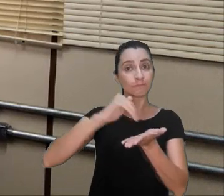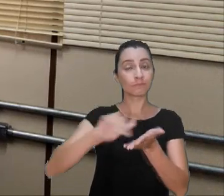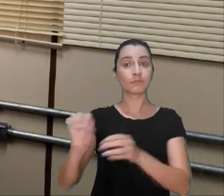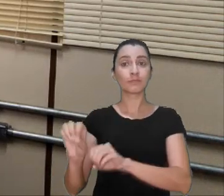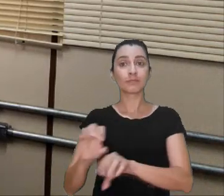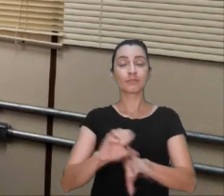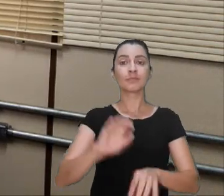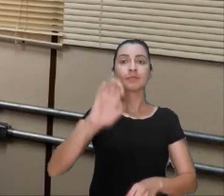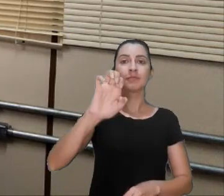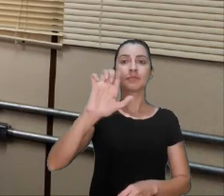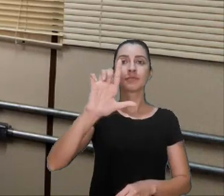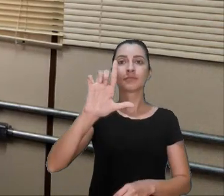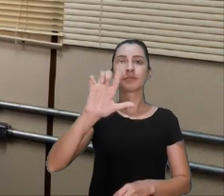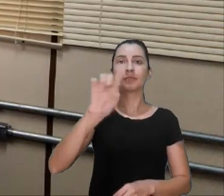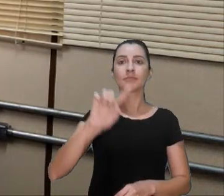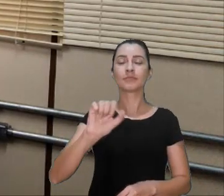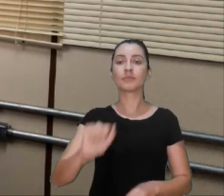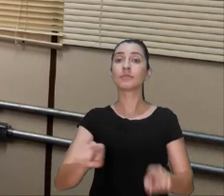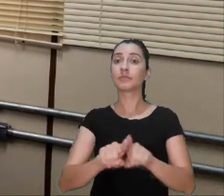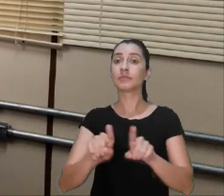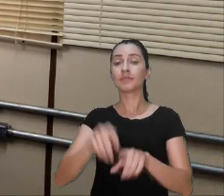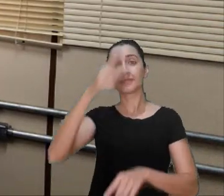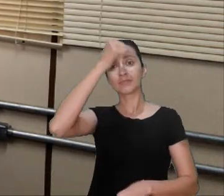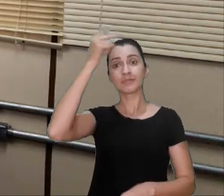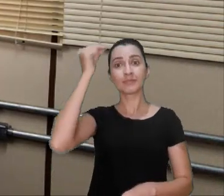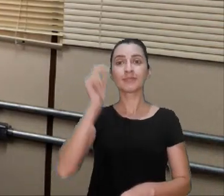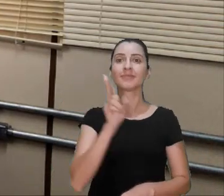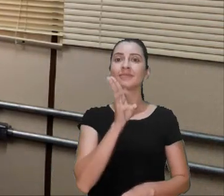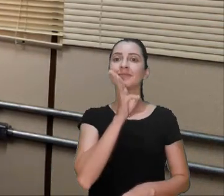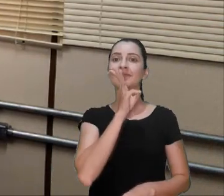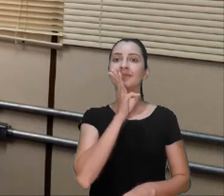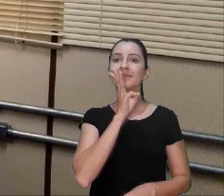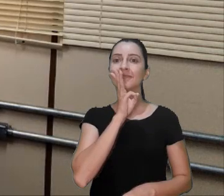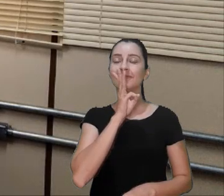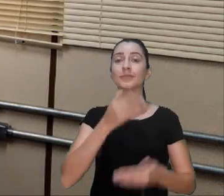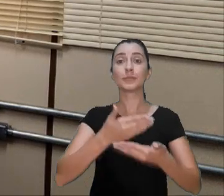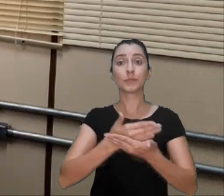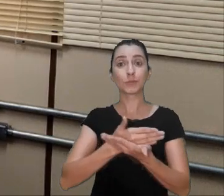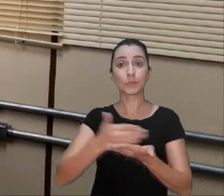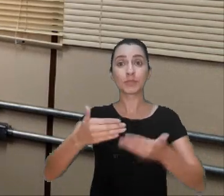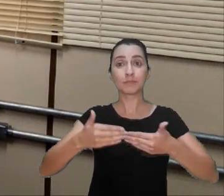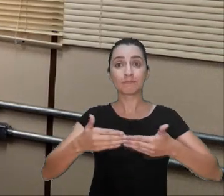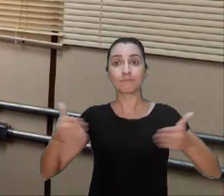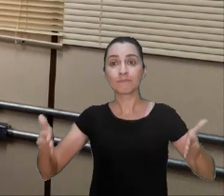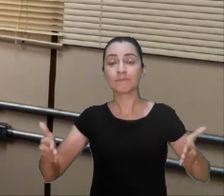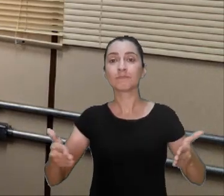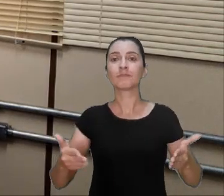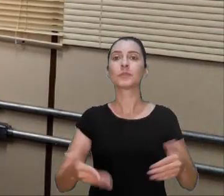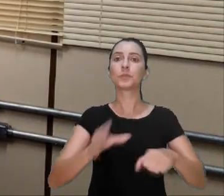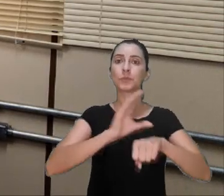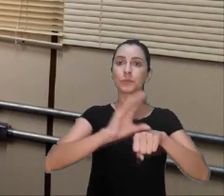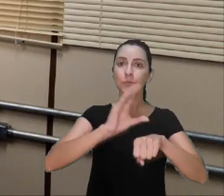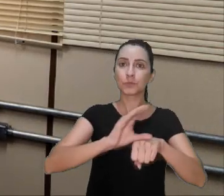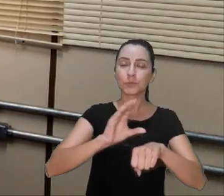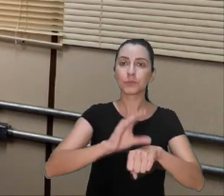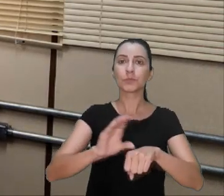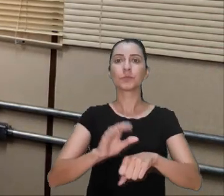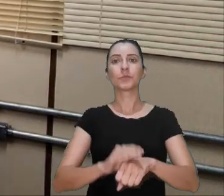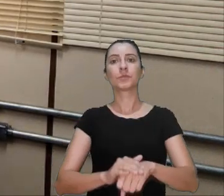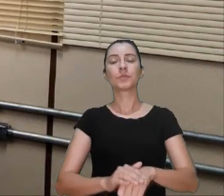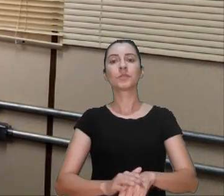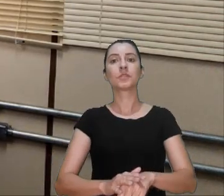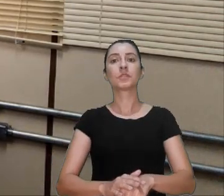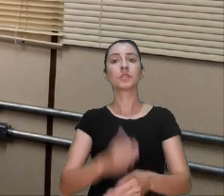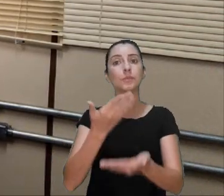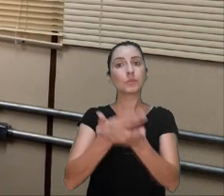Educação, Elza Fernandes, e do prefeito Marquinhos Trades, iniciamos mais um programa de formação continuada,